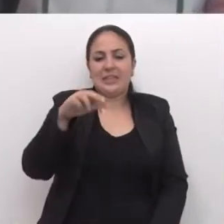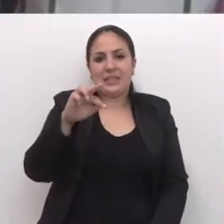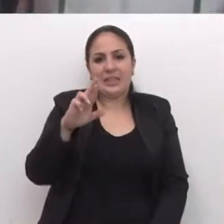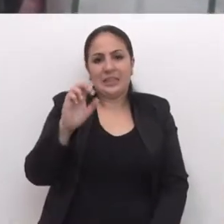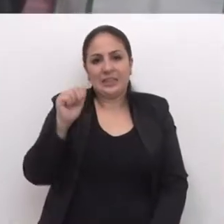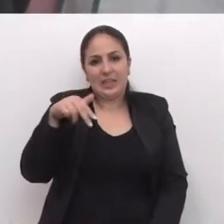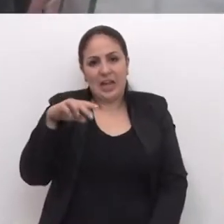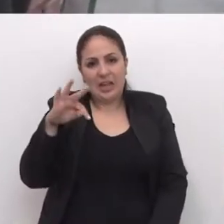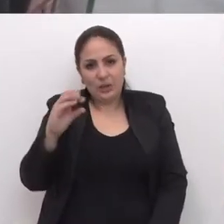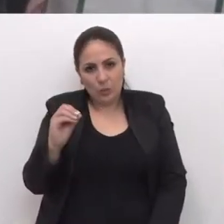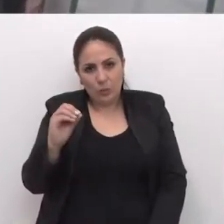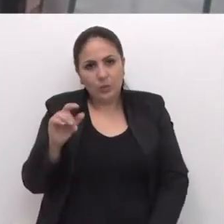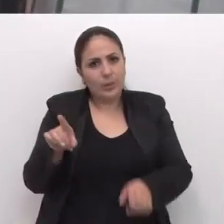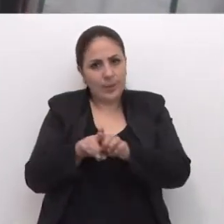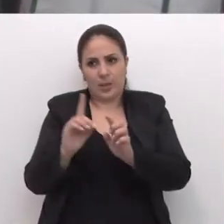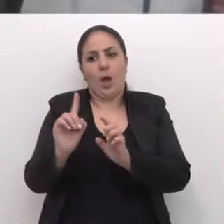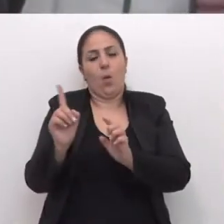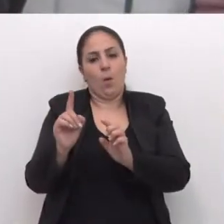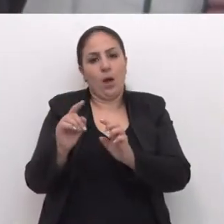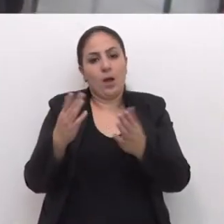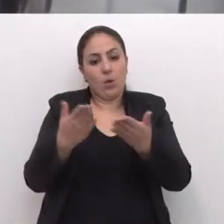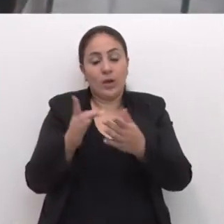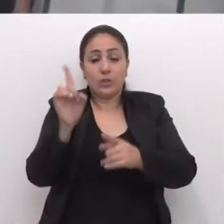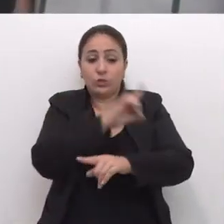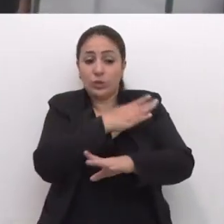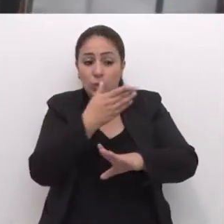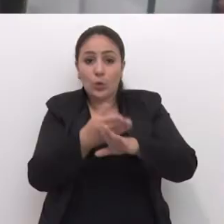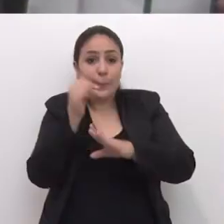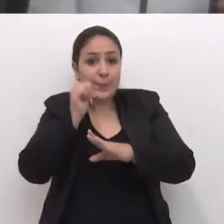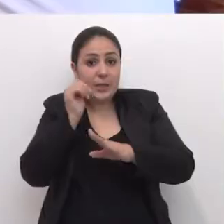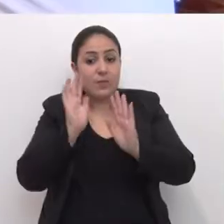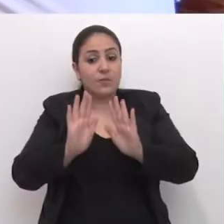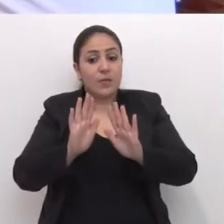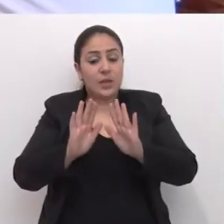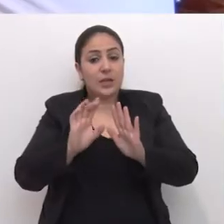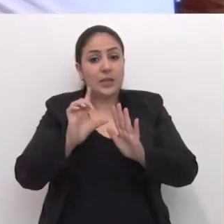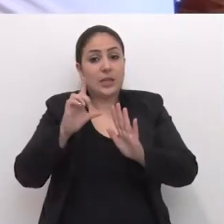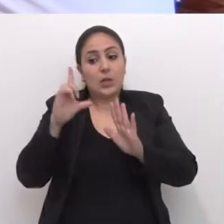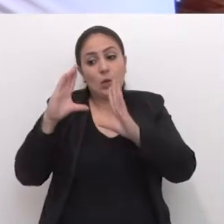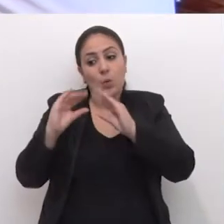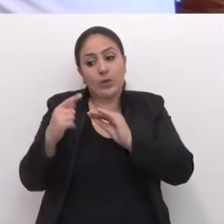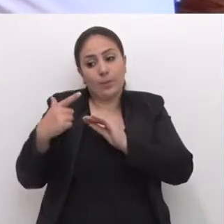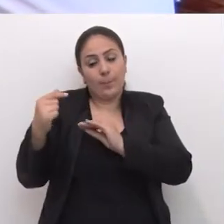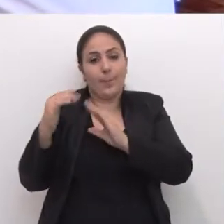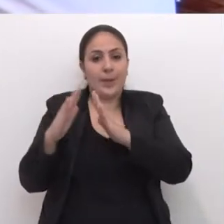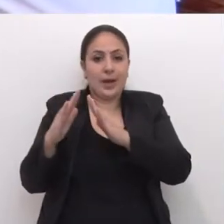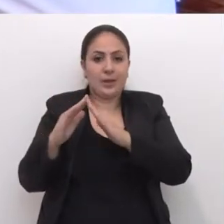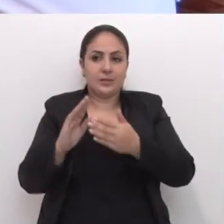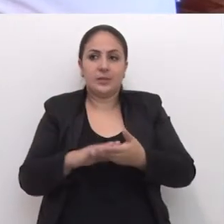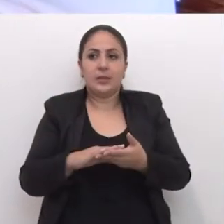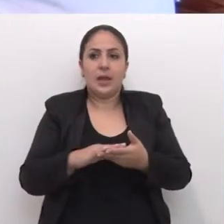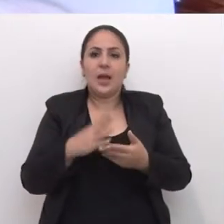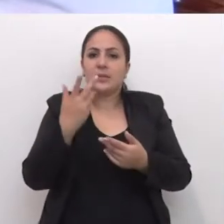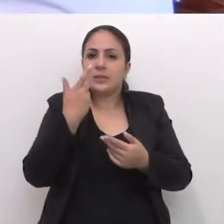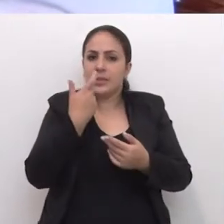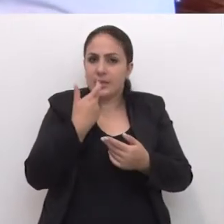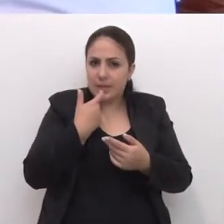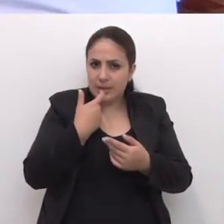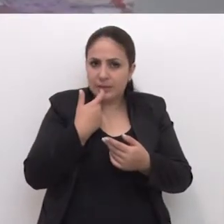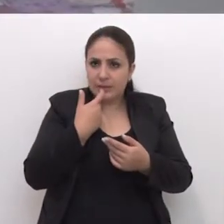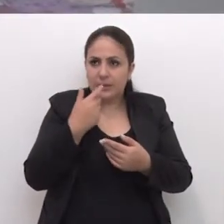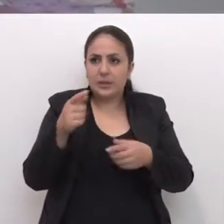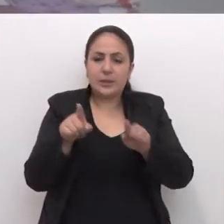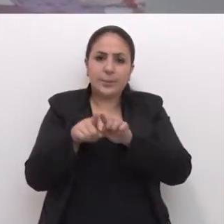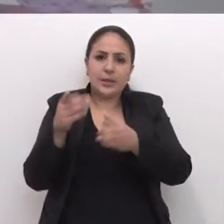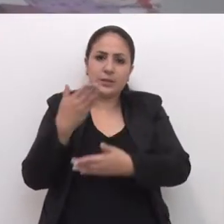Hoje não, hoje as meninas elas ficam durante o dia e à noite elas vão para casa. E os pequenos, na educação infantil, também o atendimento. Tem também